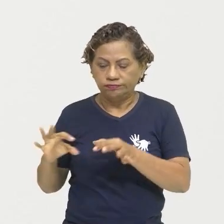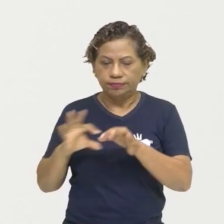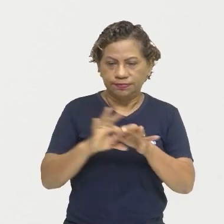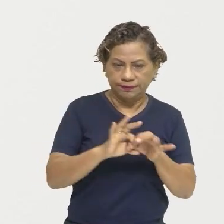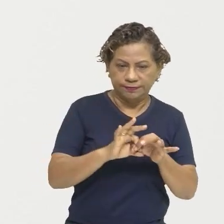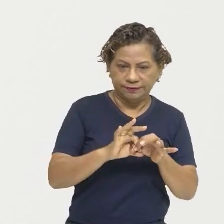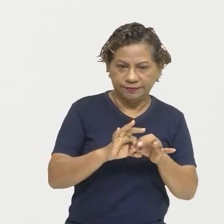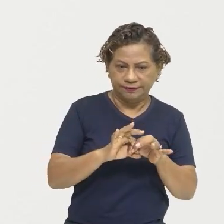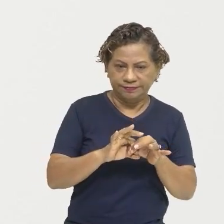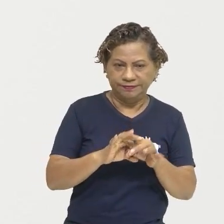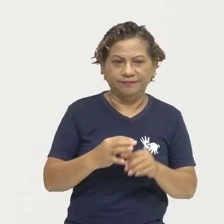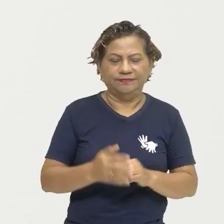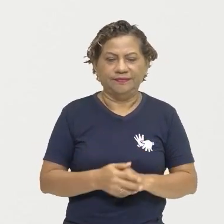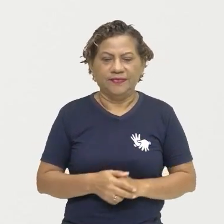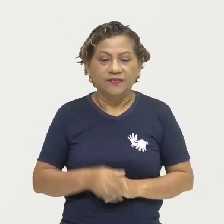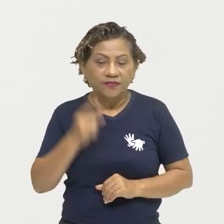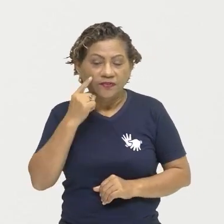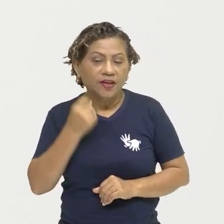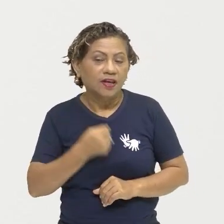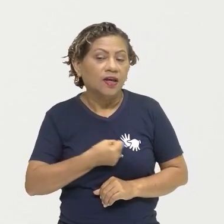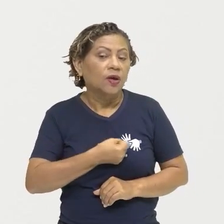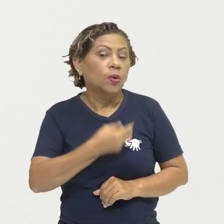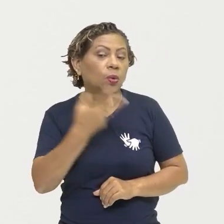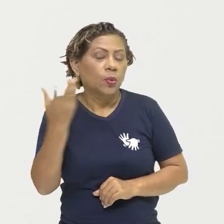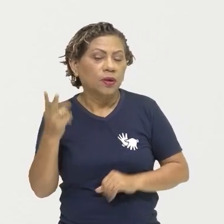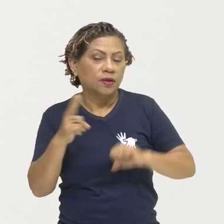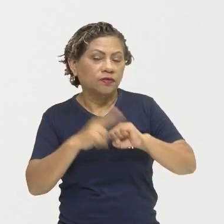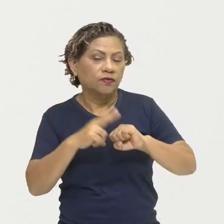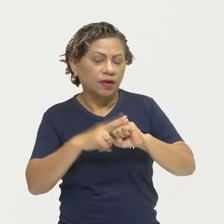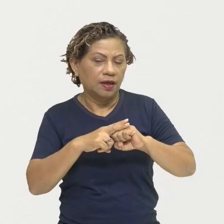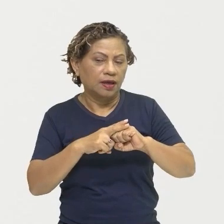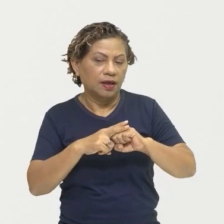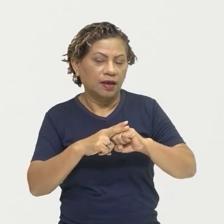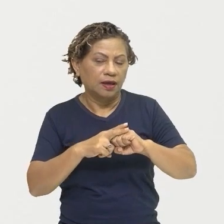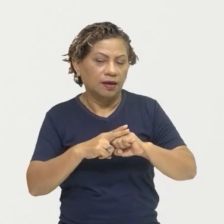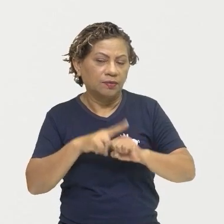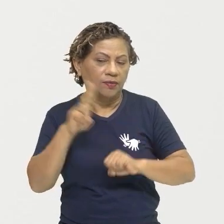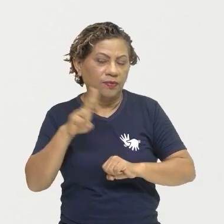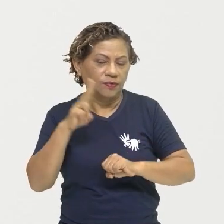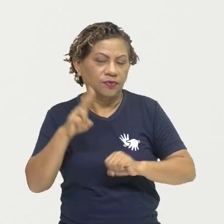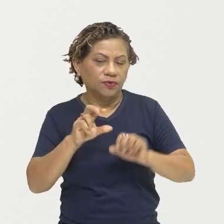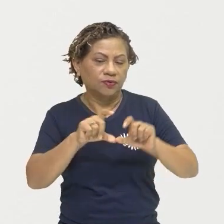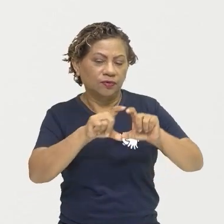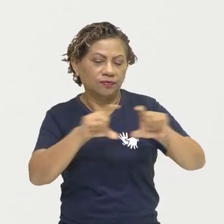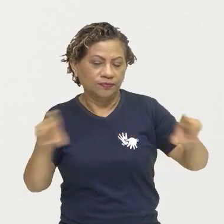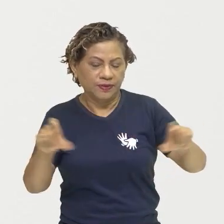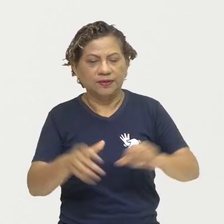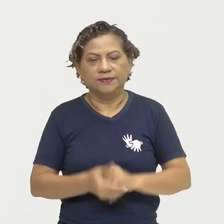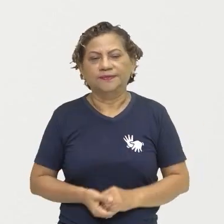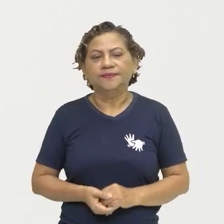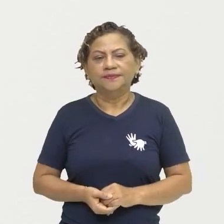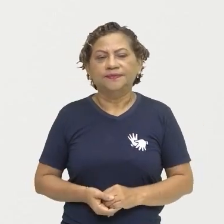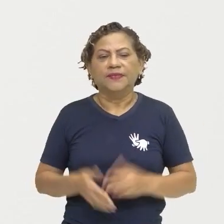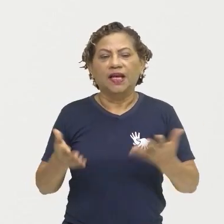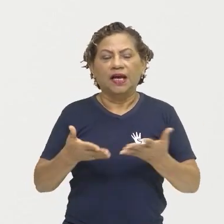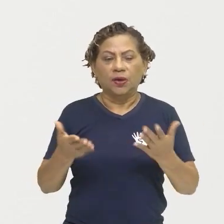por conjunções. Veja quantos verbos eu utilizei. Muito bem. Seguindo, vamos conhecer um pouco mais sobre as sindéticas. Essas aqui,